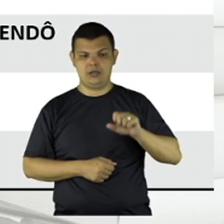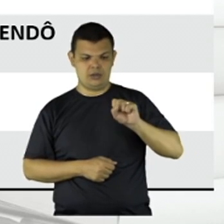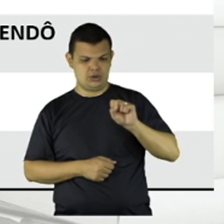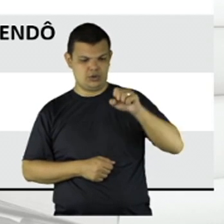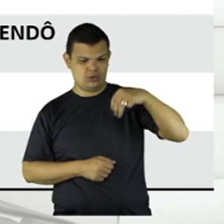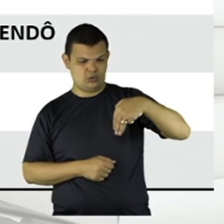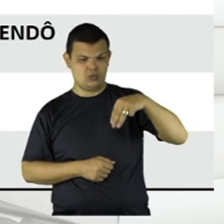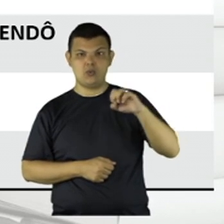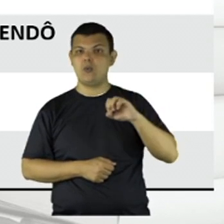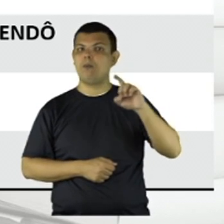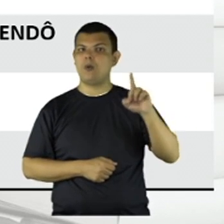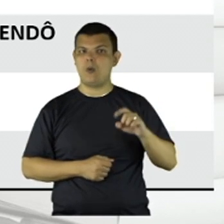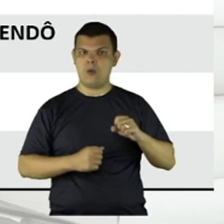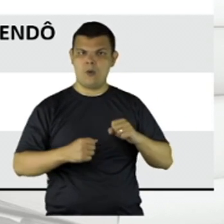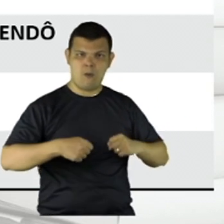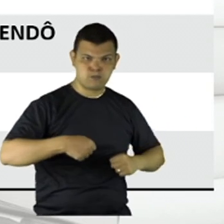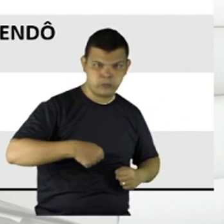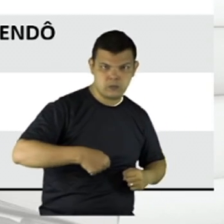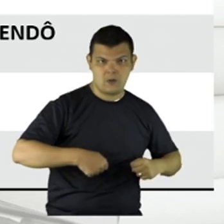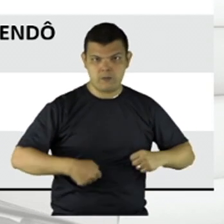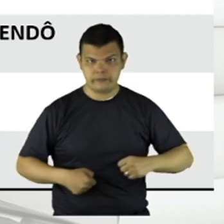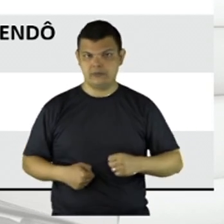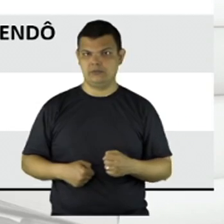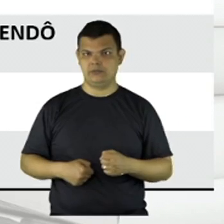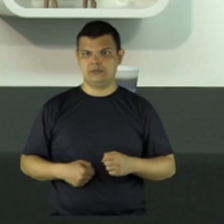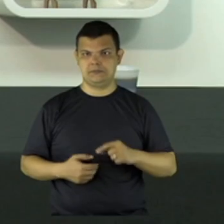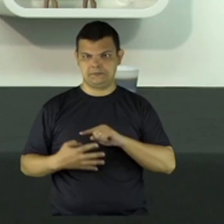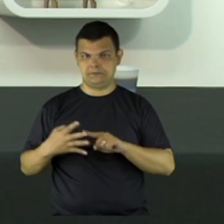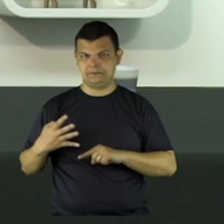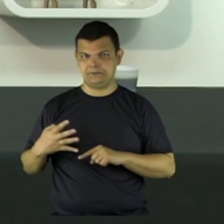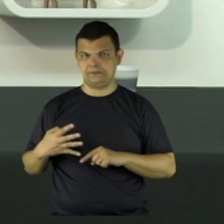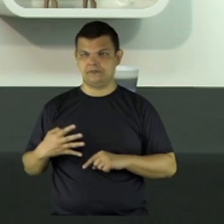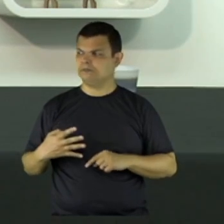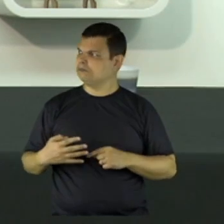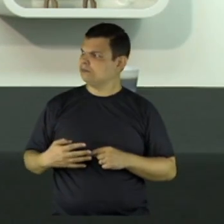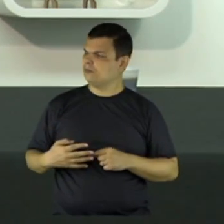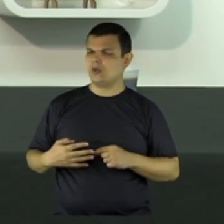Repare só uma coisa aí nas lutas de curta distância. Vamos aqui comigo.